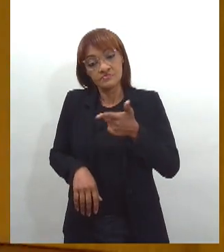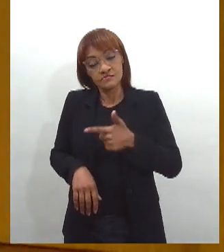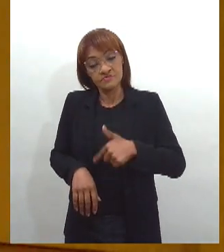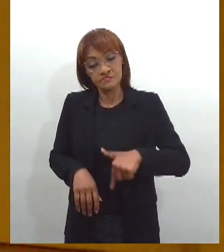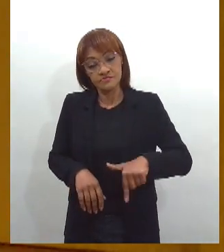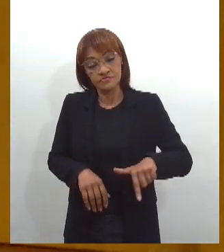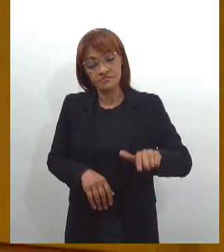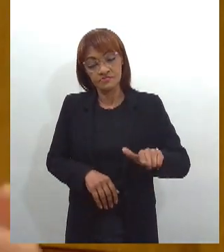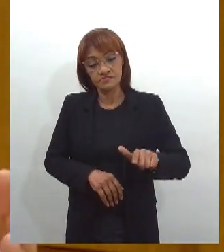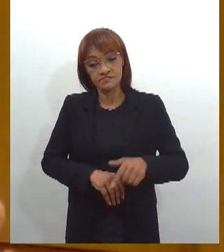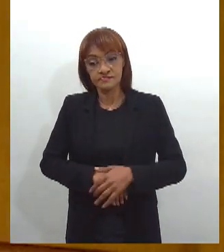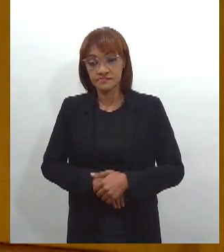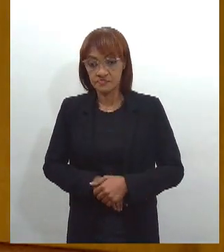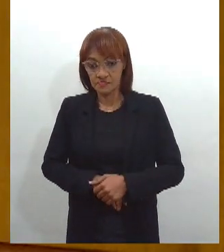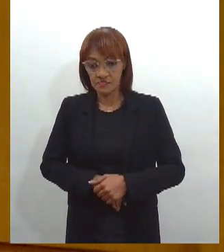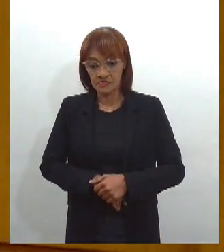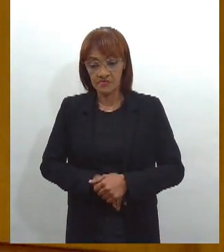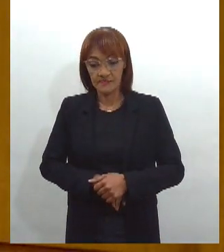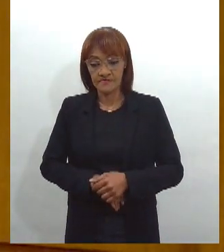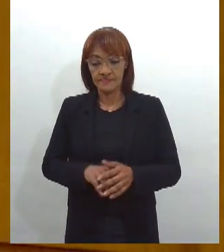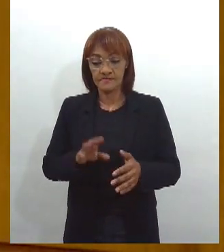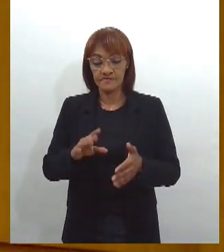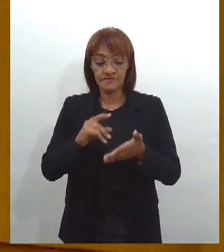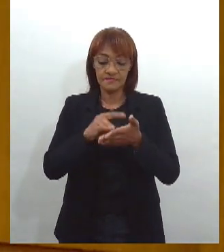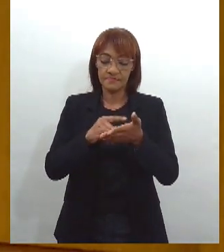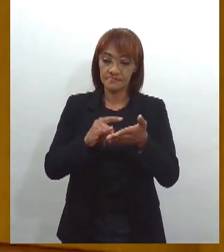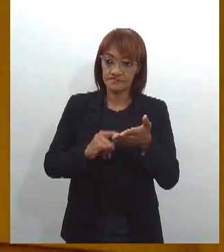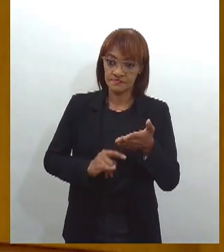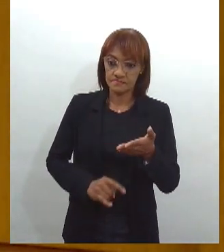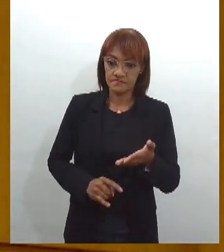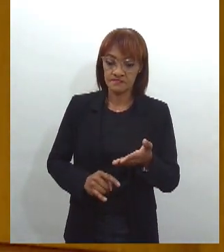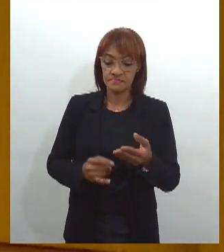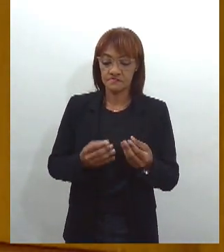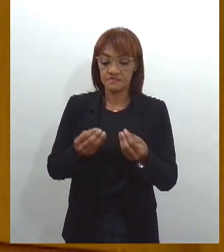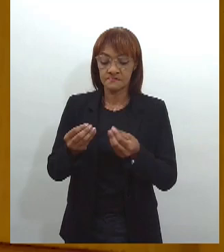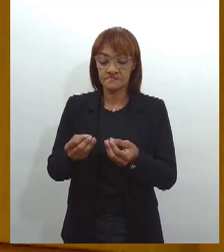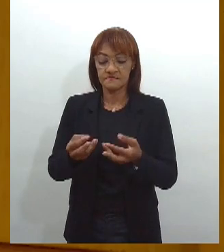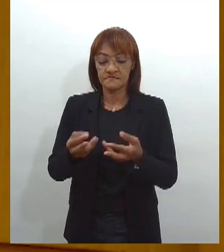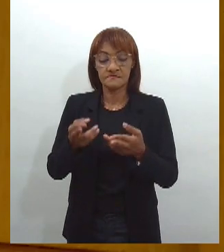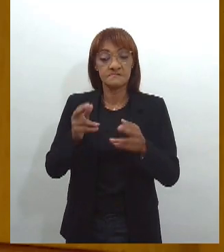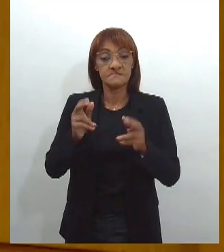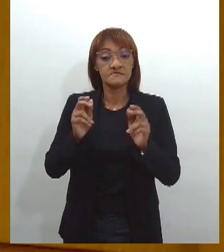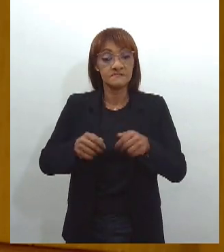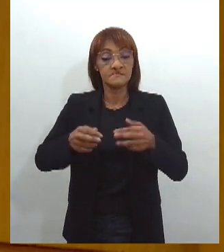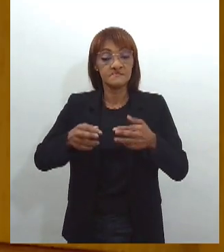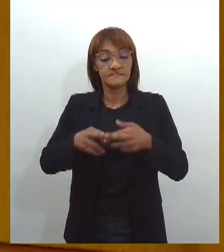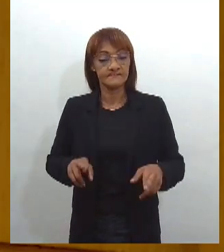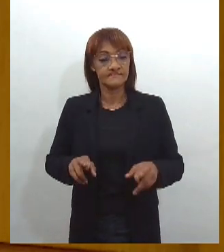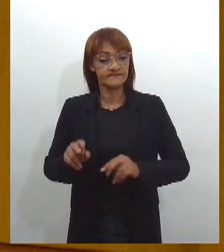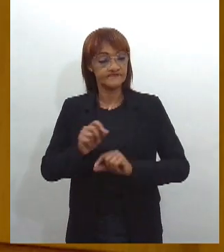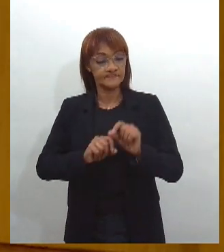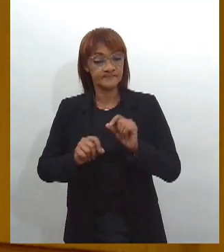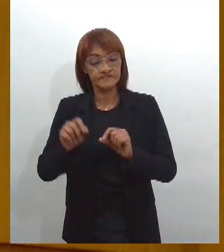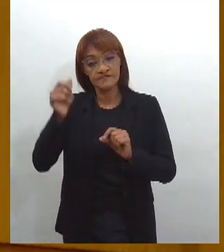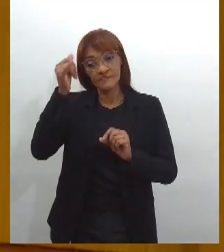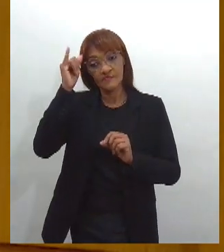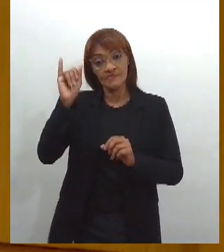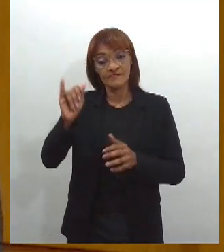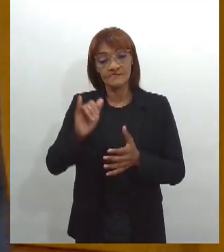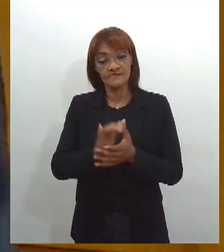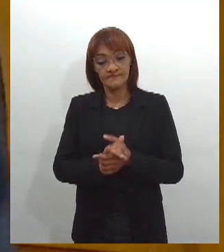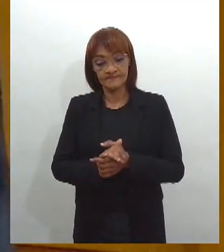um encaminhamento, uma solução, evitando assim que essas pessoas venham a